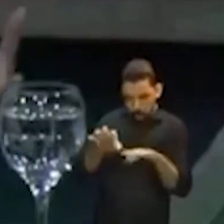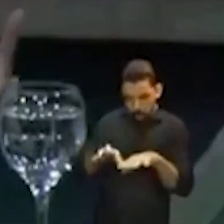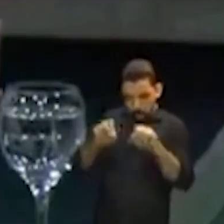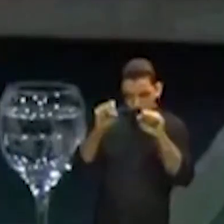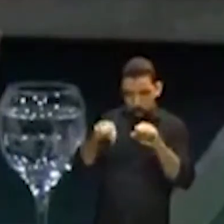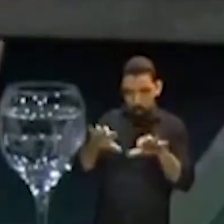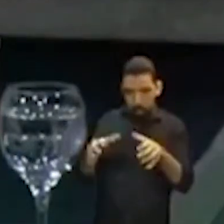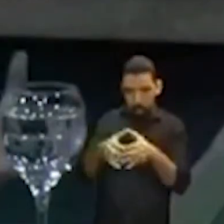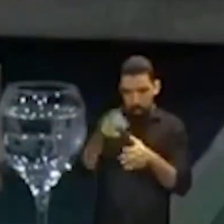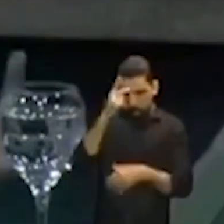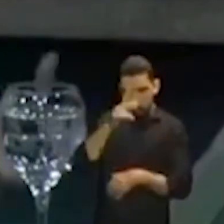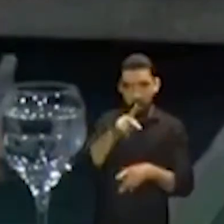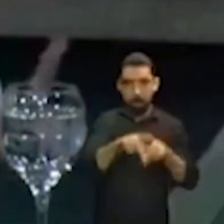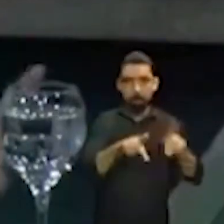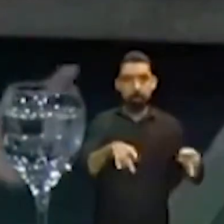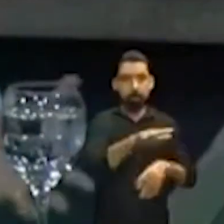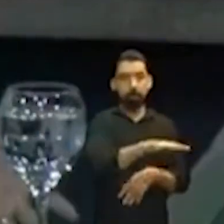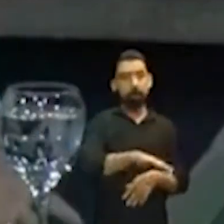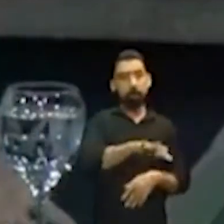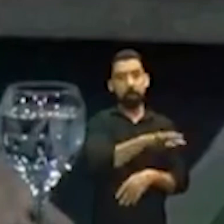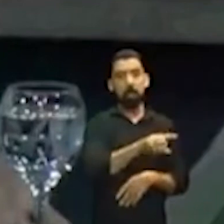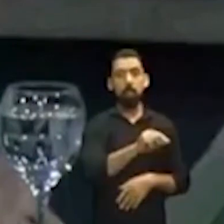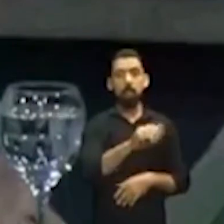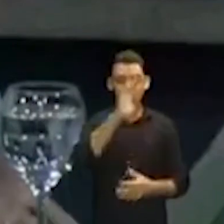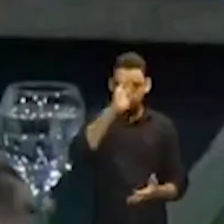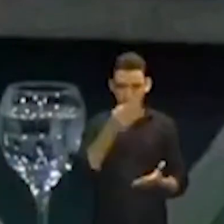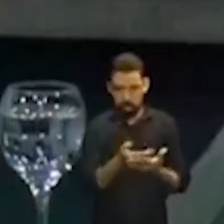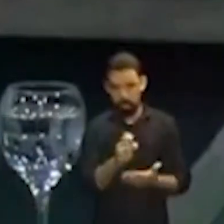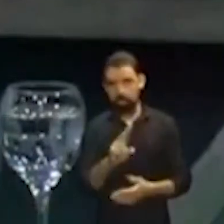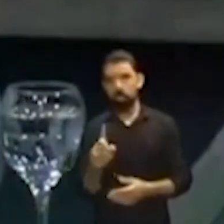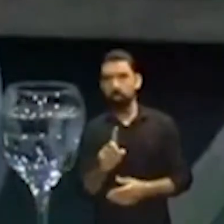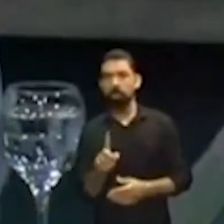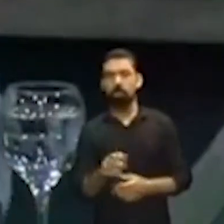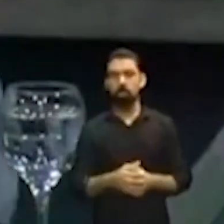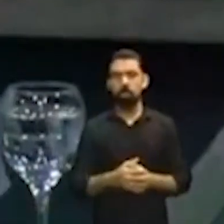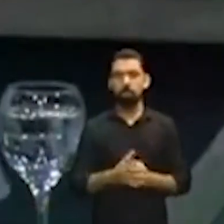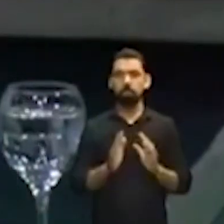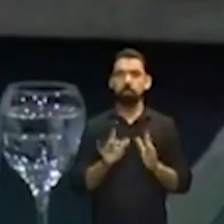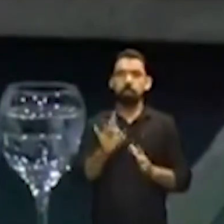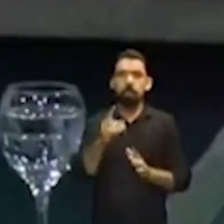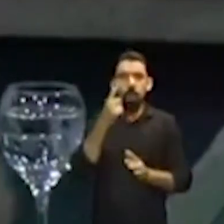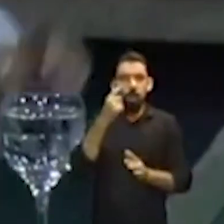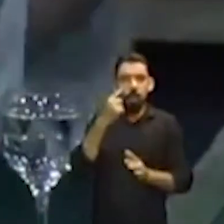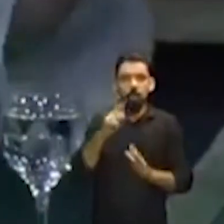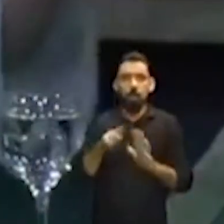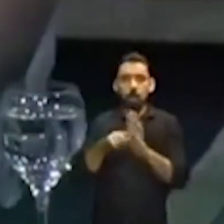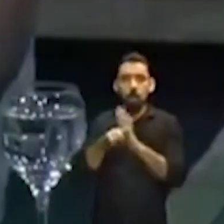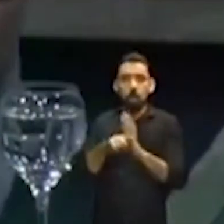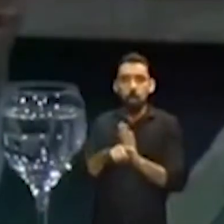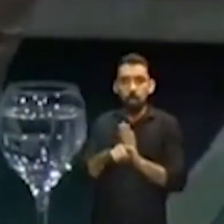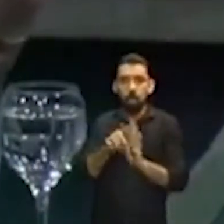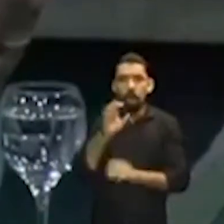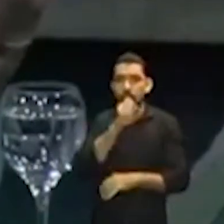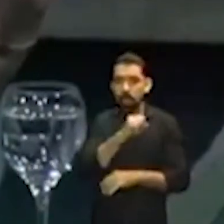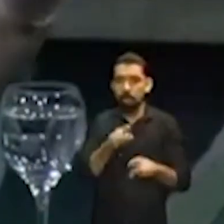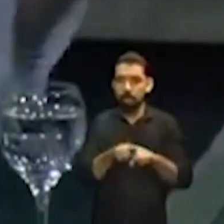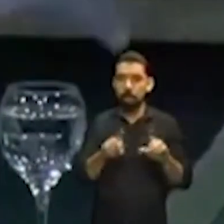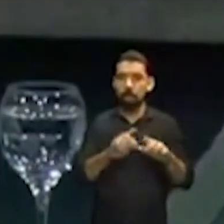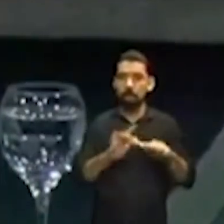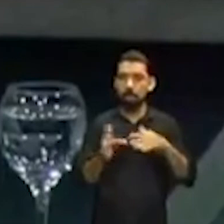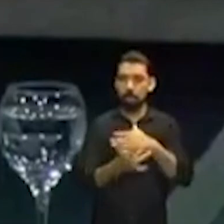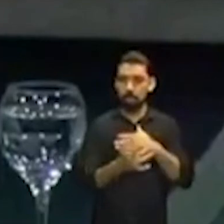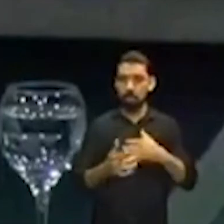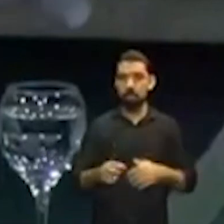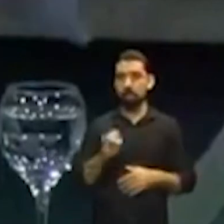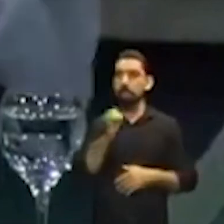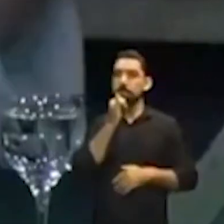que a população, se você for perguntar, a população está ou não está acreditando nisso? Basta você fazer uma enquetezinha rápida. Agora, enquete de redes sociais,